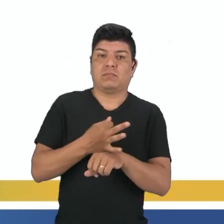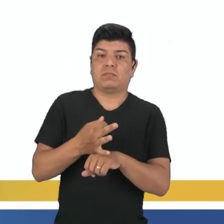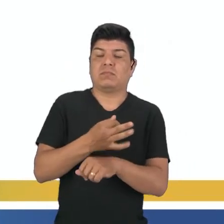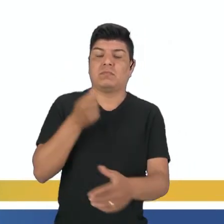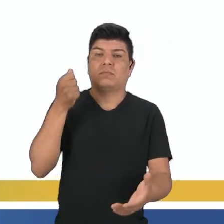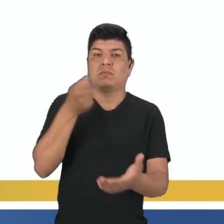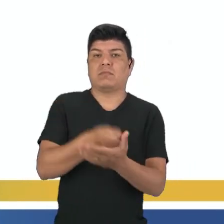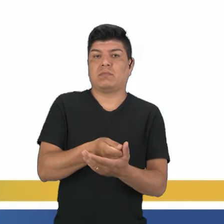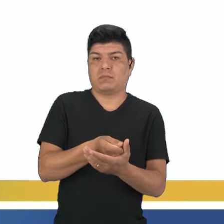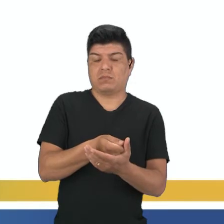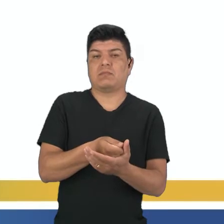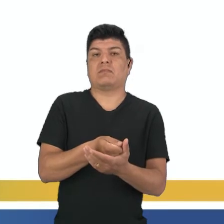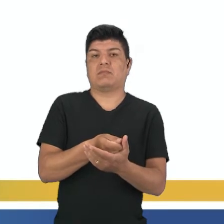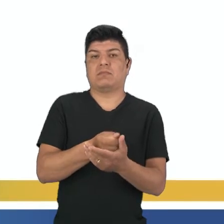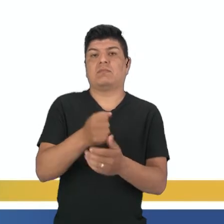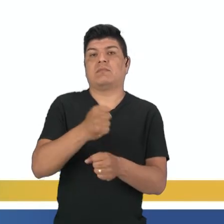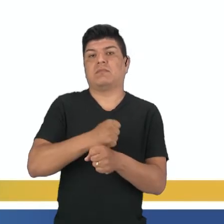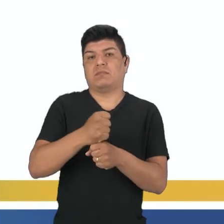por ano, tá?